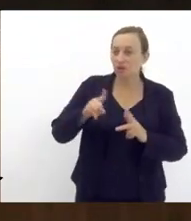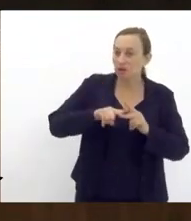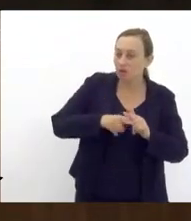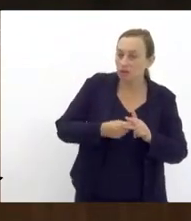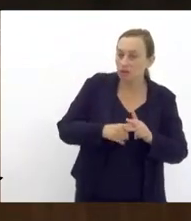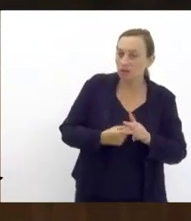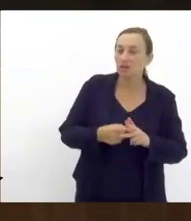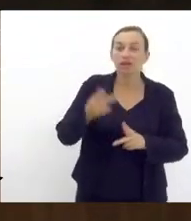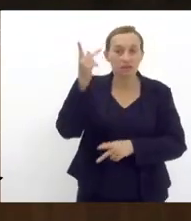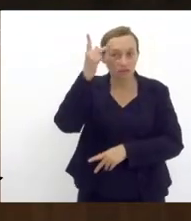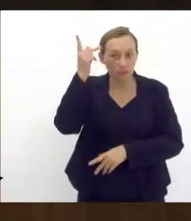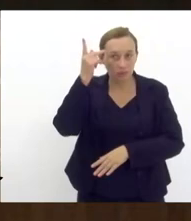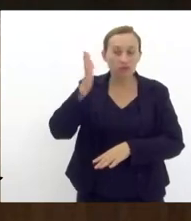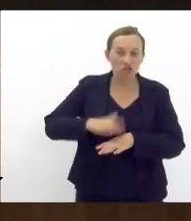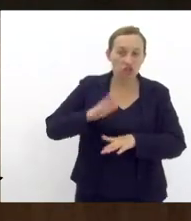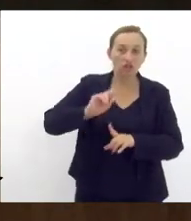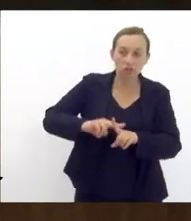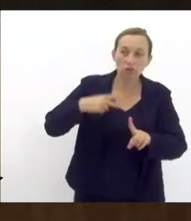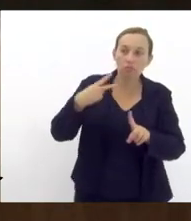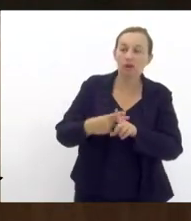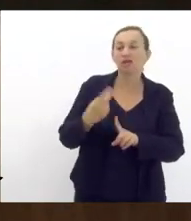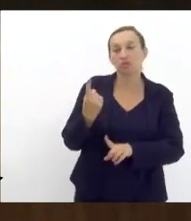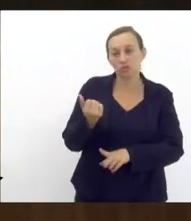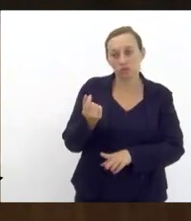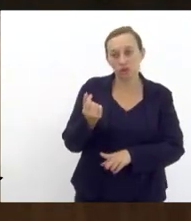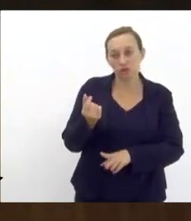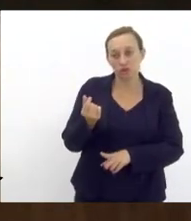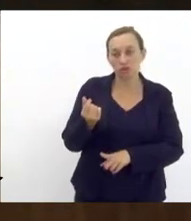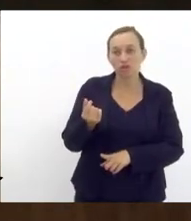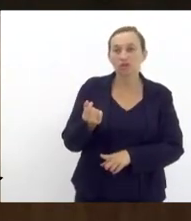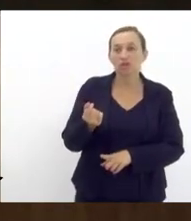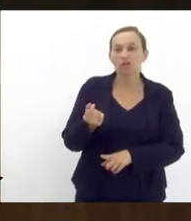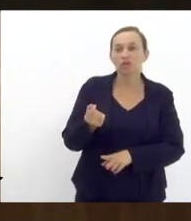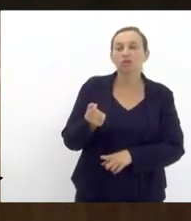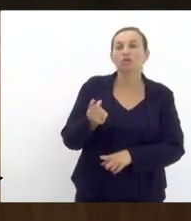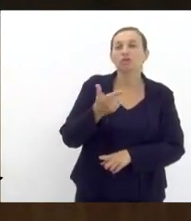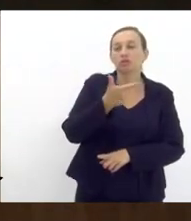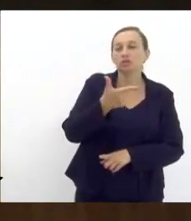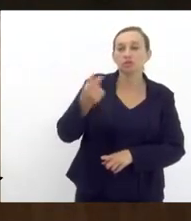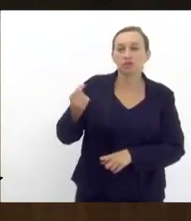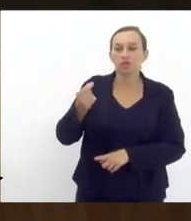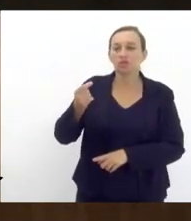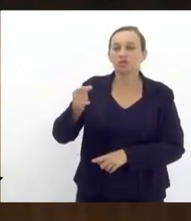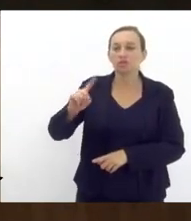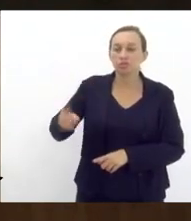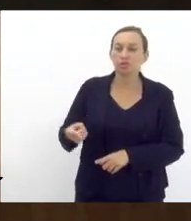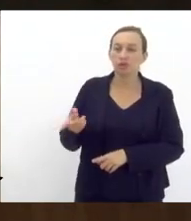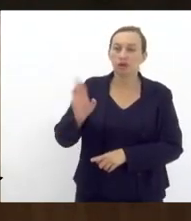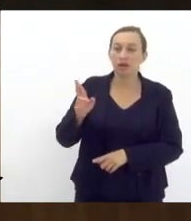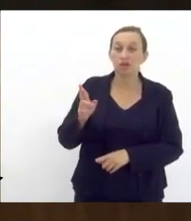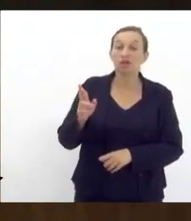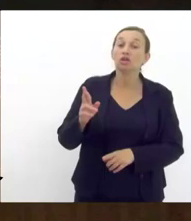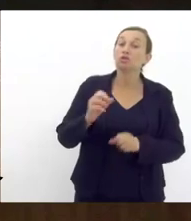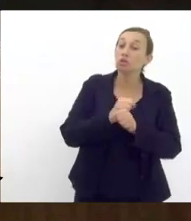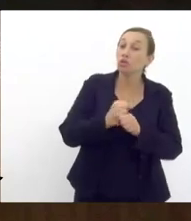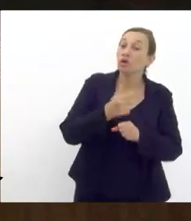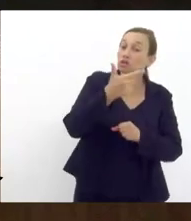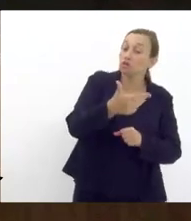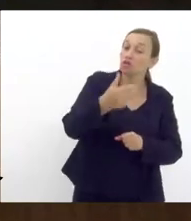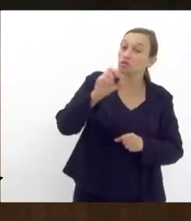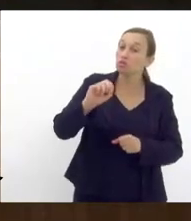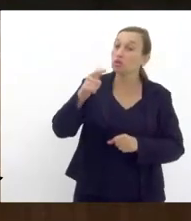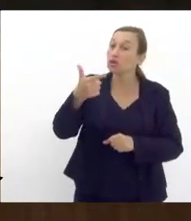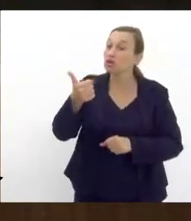e que em São Paulo já foi dobrado esse valor para para 200 mil reais em 2012 estamos falando de 2023